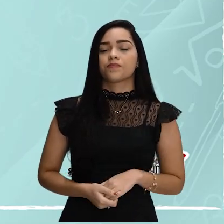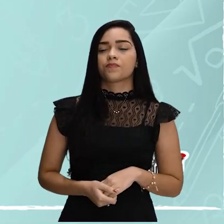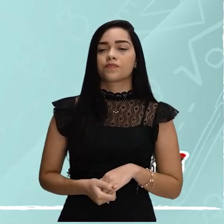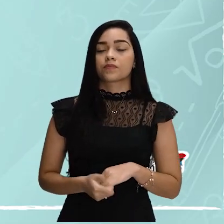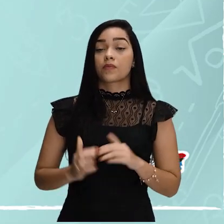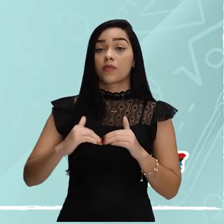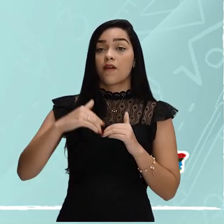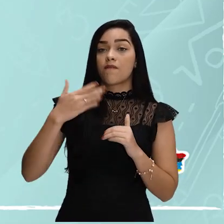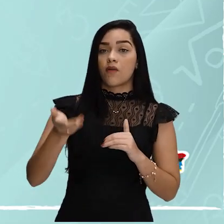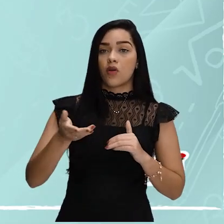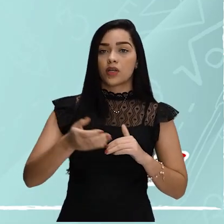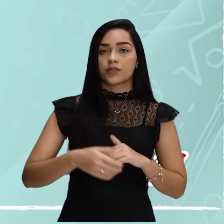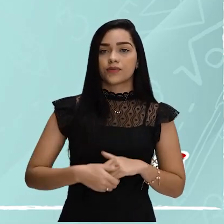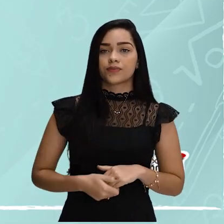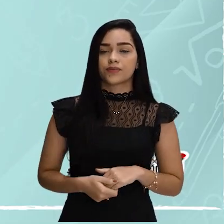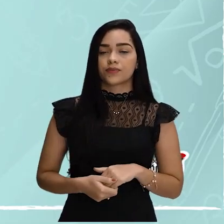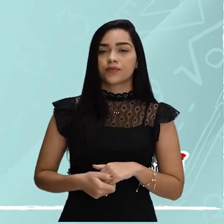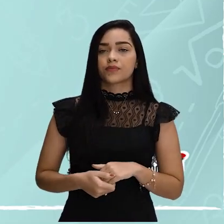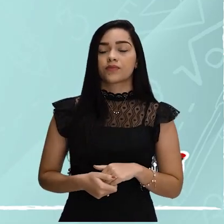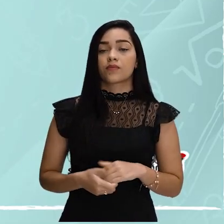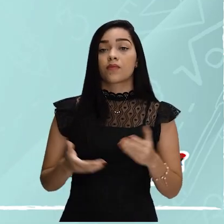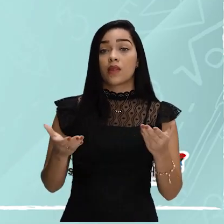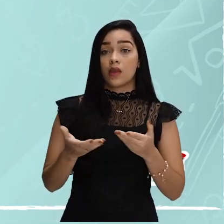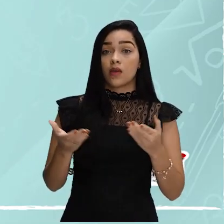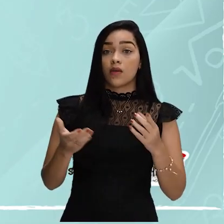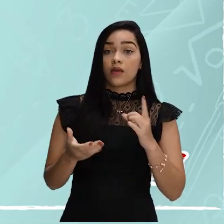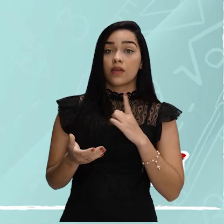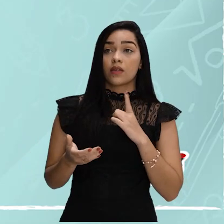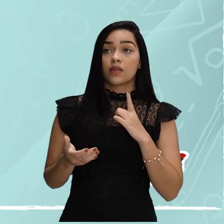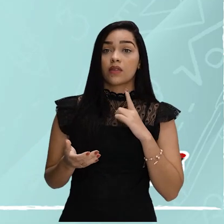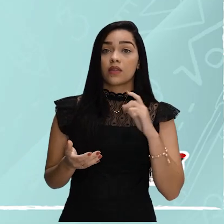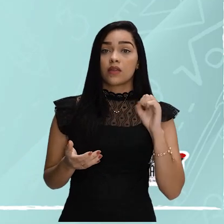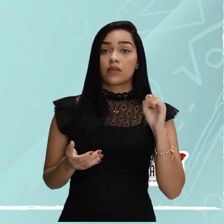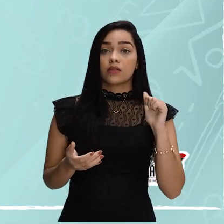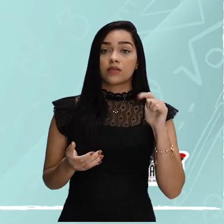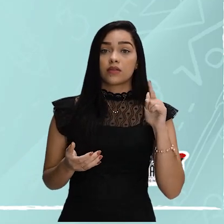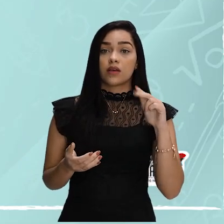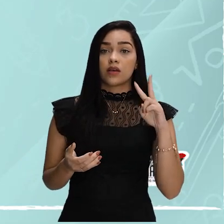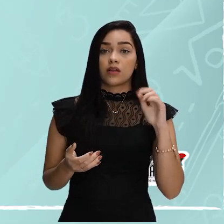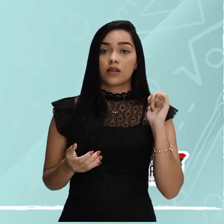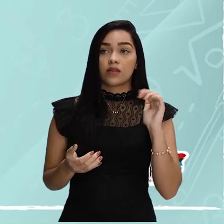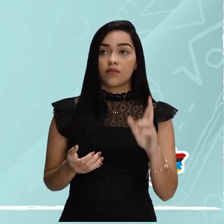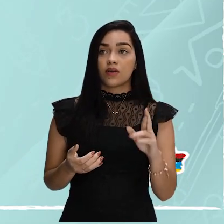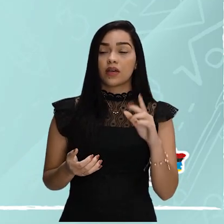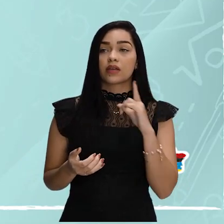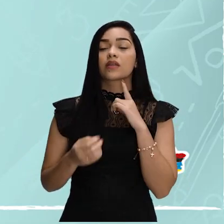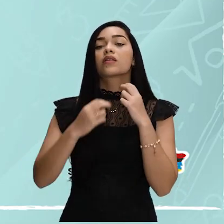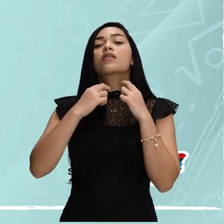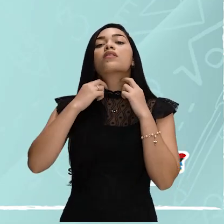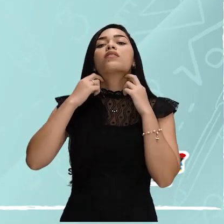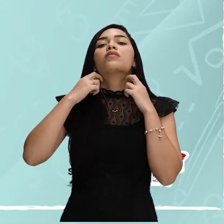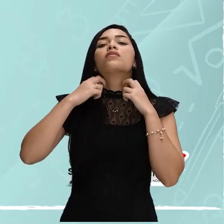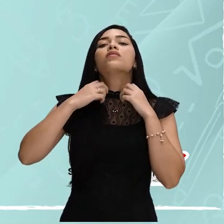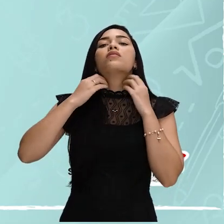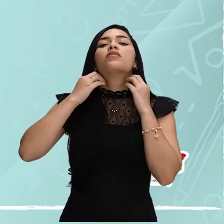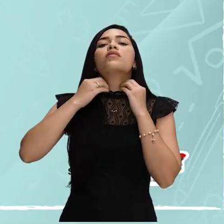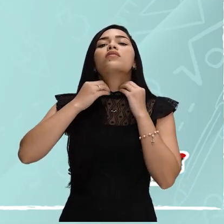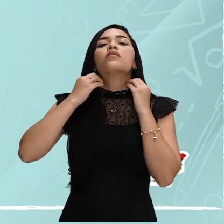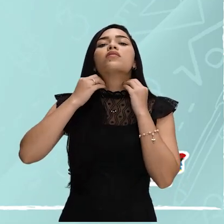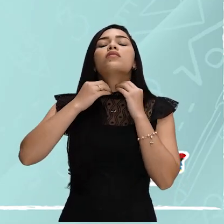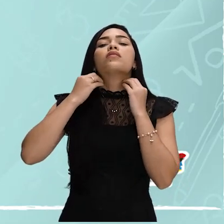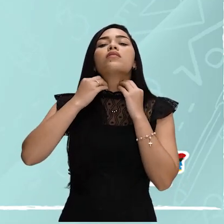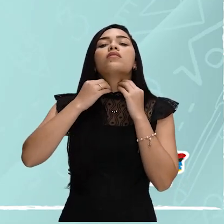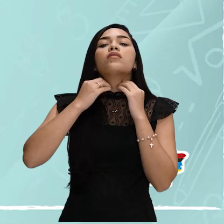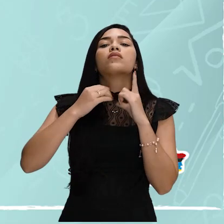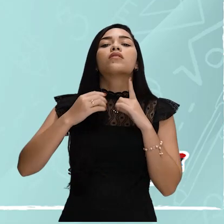fora. Tá? Glândula salivar é uma glândula que fica aqui, nessa região.